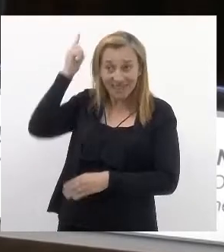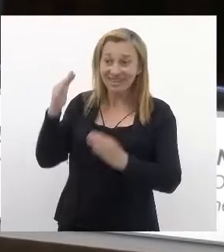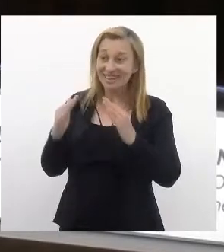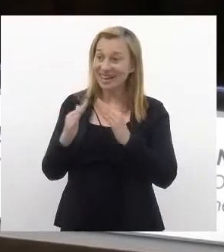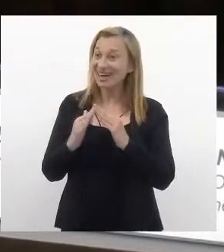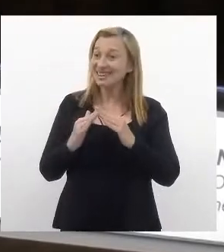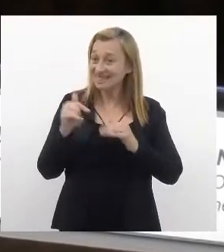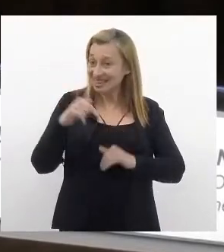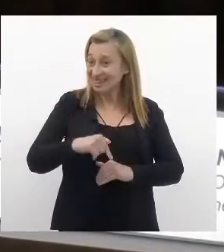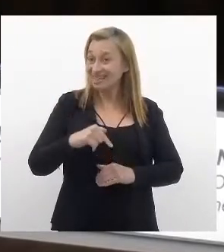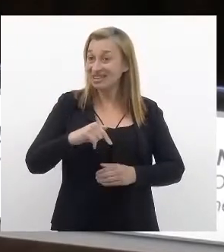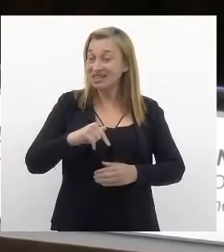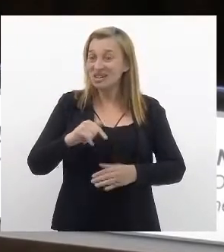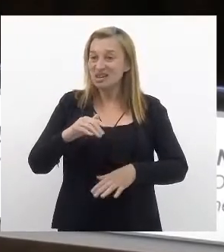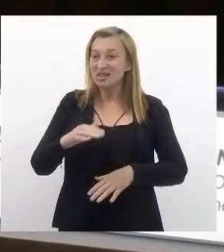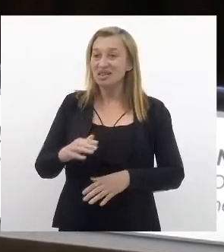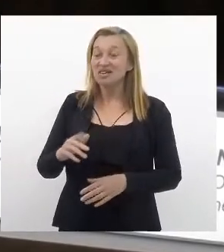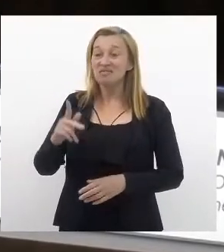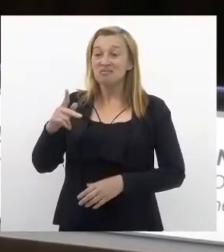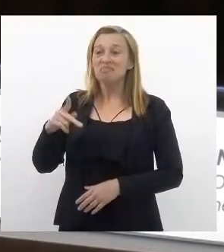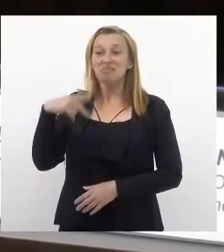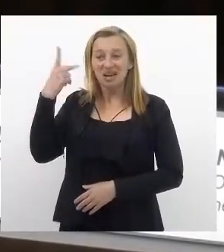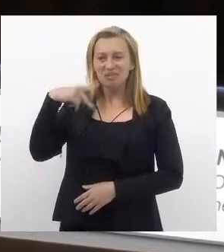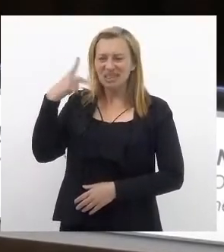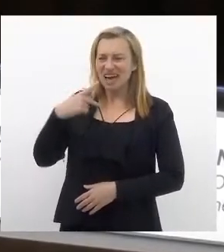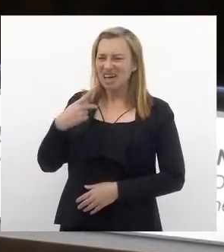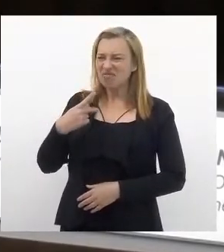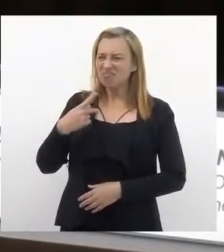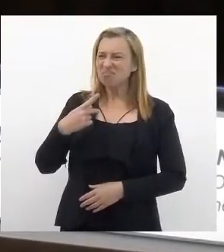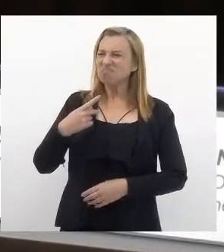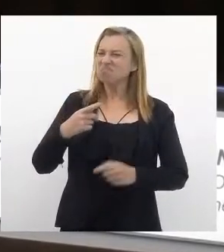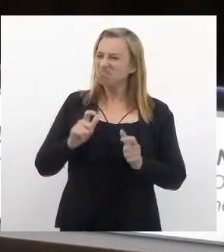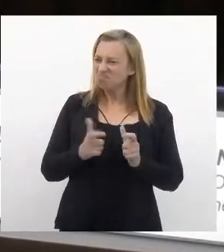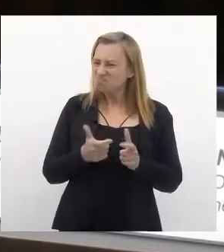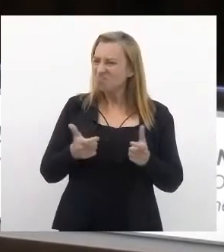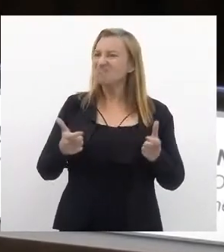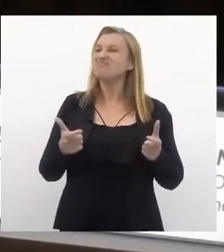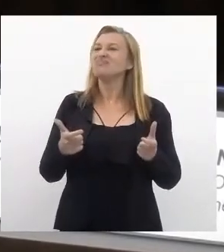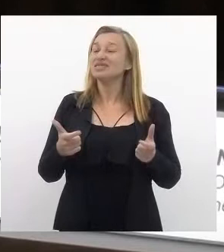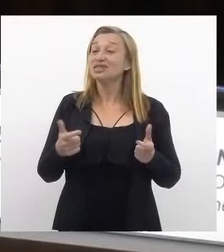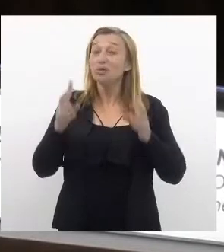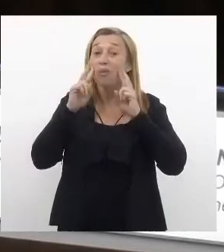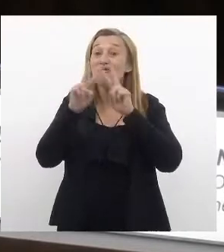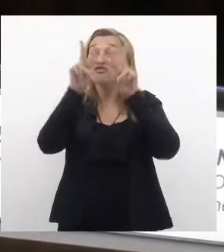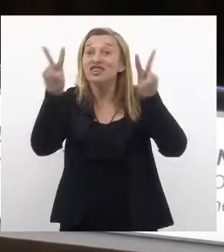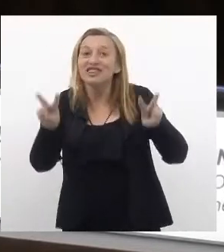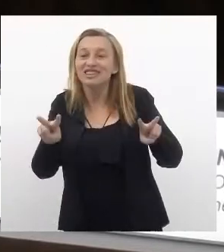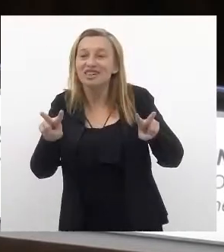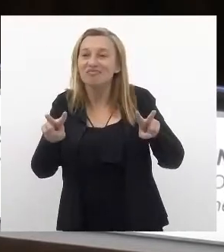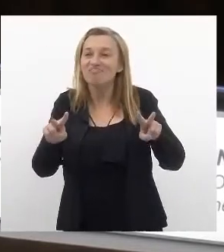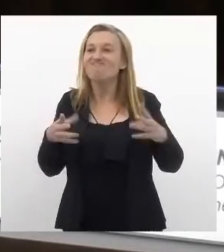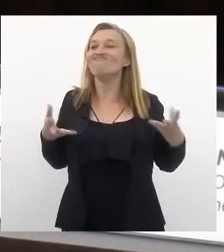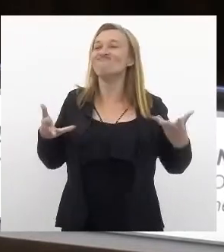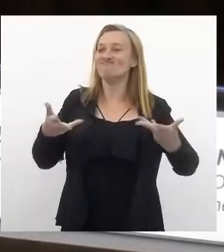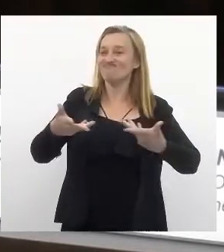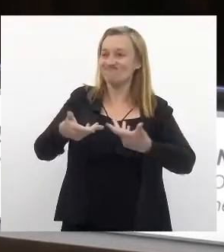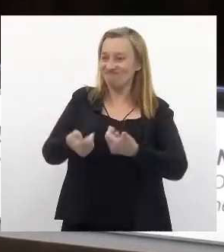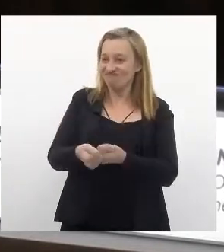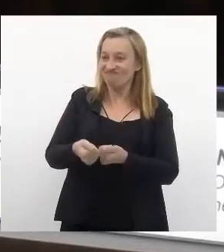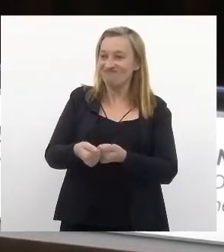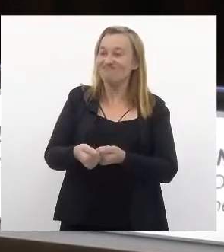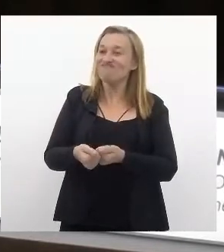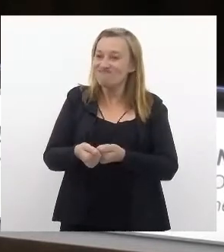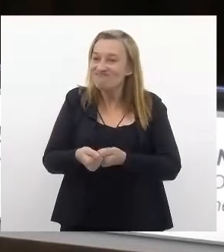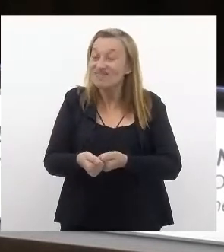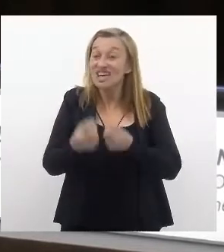casa o maior parlamentar, um parlamentar que tem uma visão estadista. E